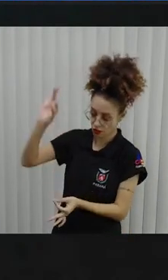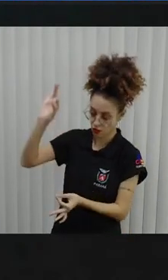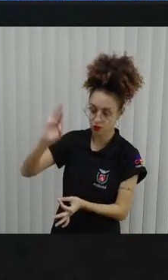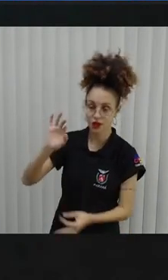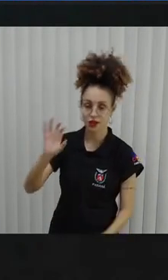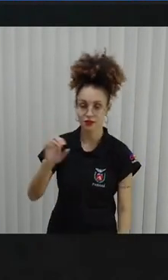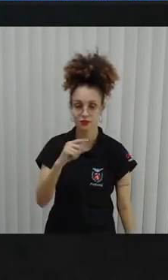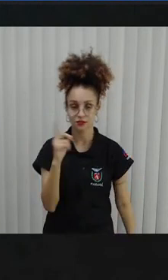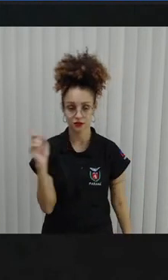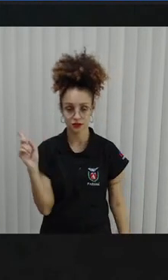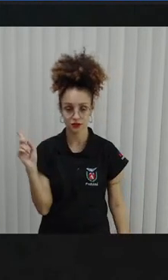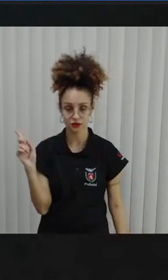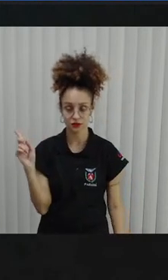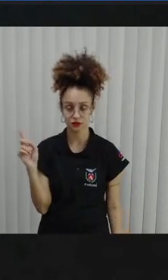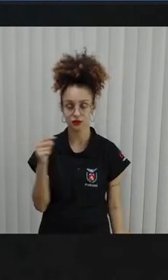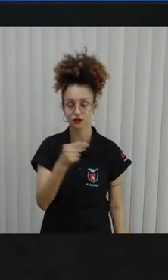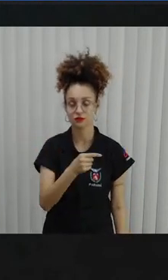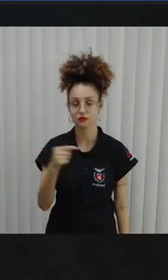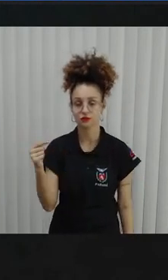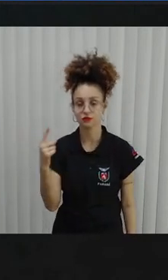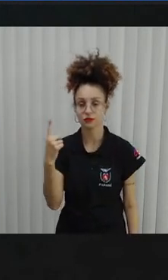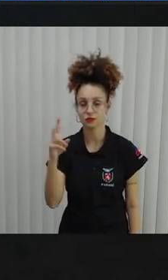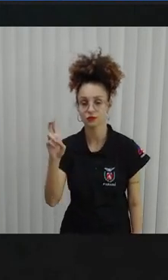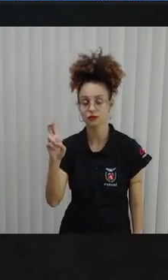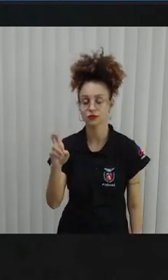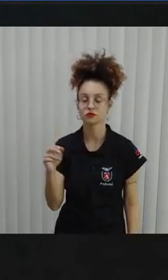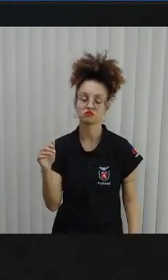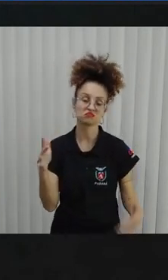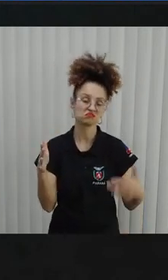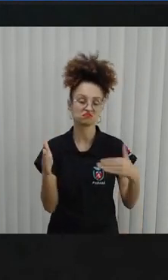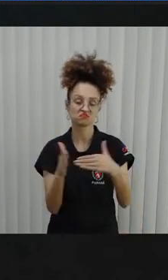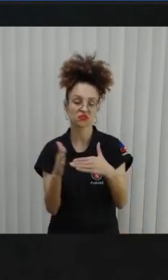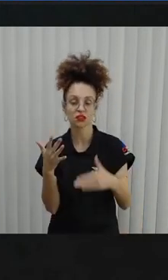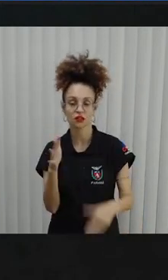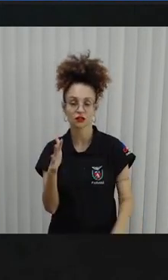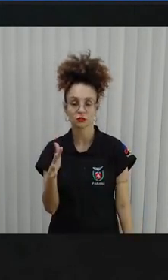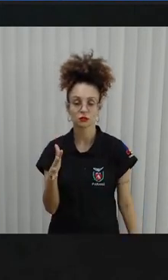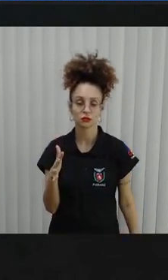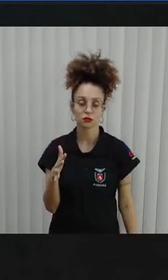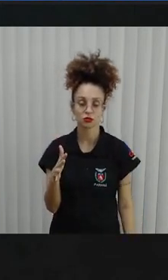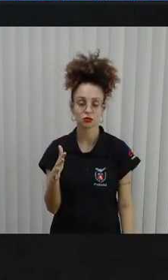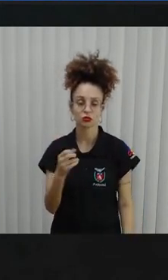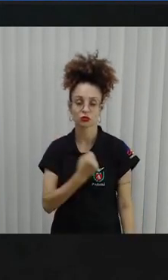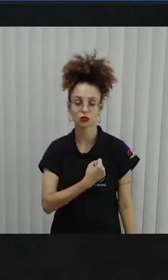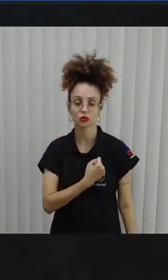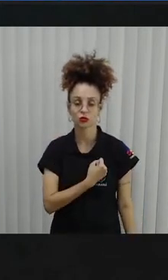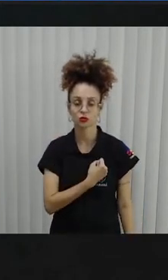valor Y, aqui, ó, menos 15, até aqui em cima, aqui, ó. Até no